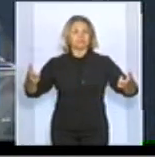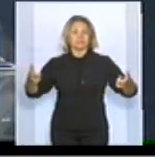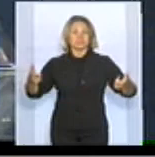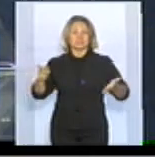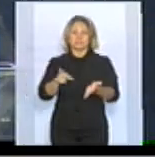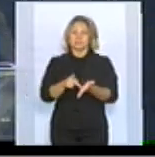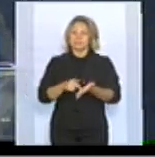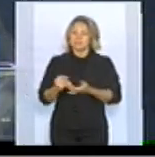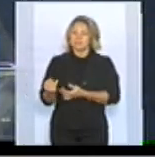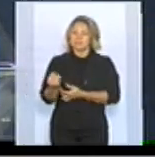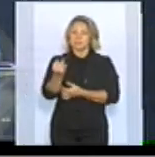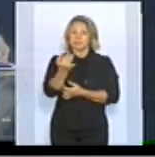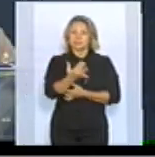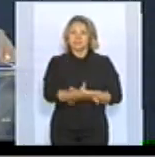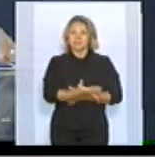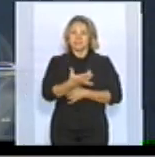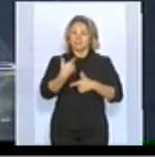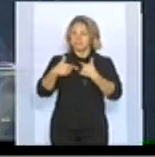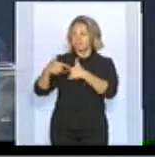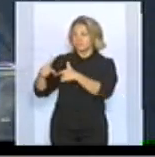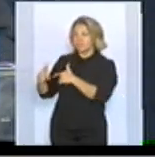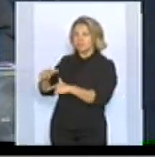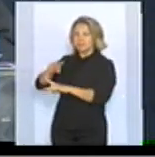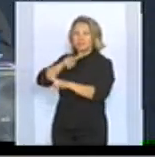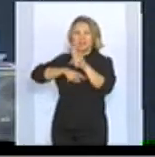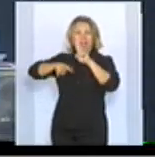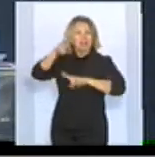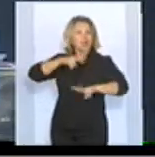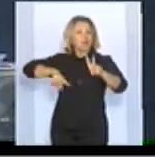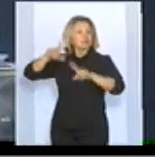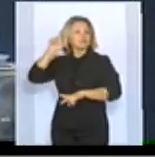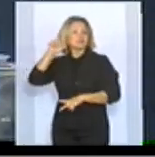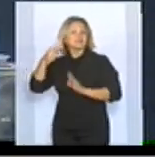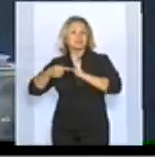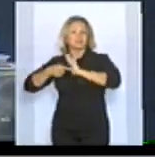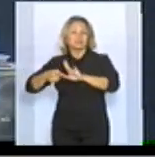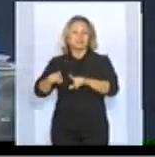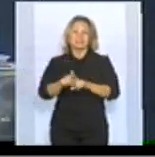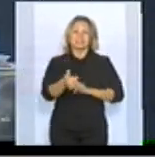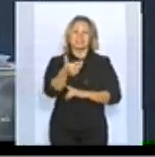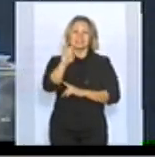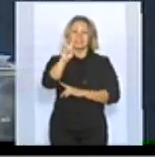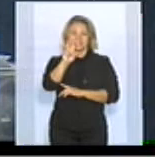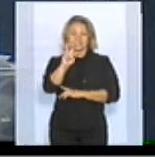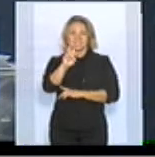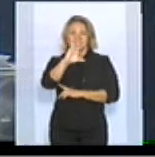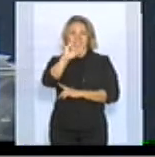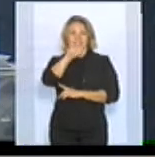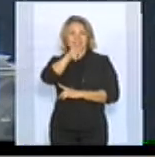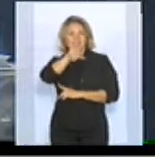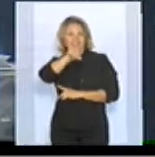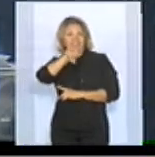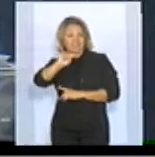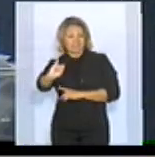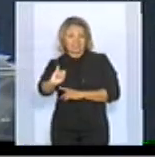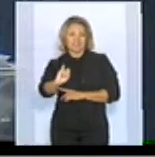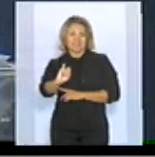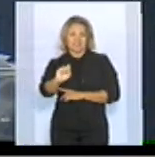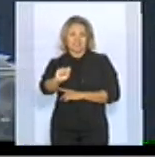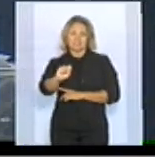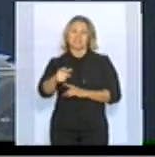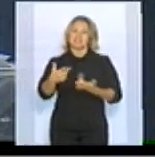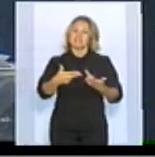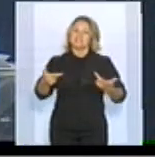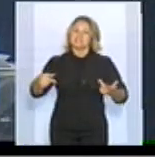da quantidade de obras audiovisuais veiculadas em 15 canais, obras audiovisuais brasileiras veiculadas em 15